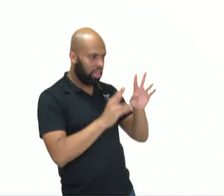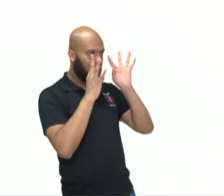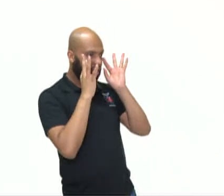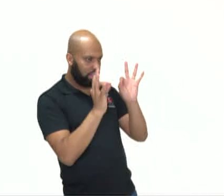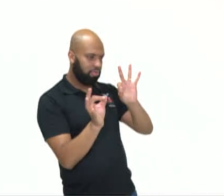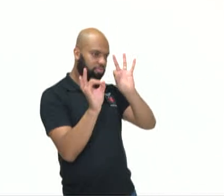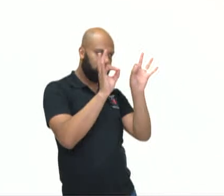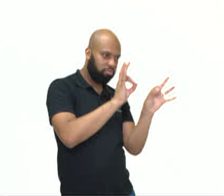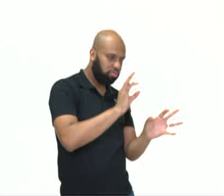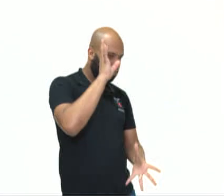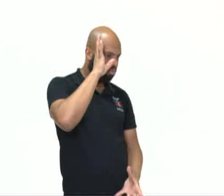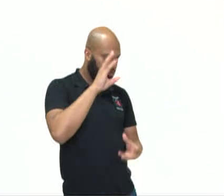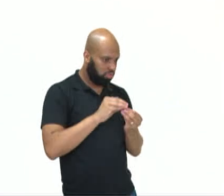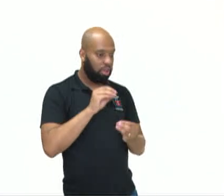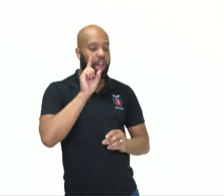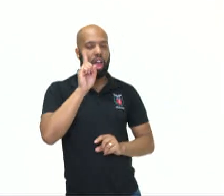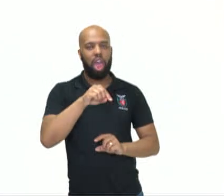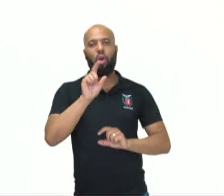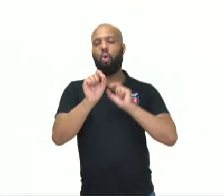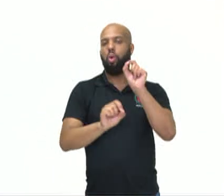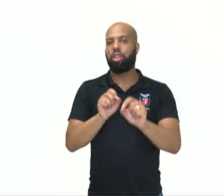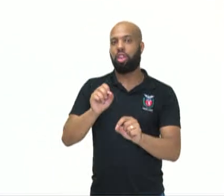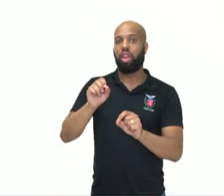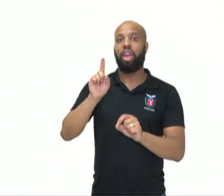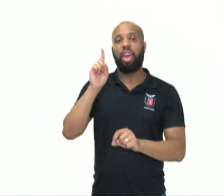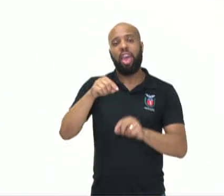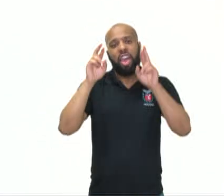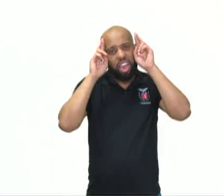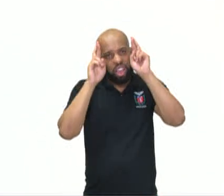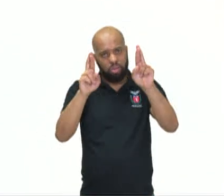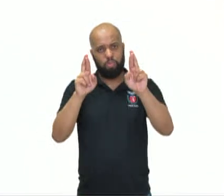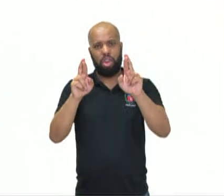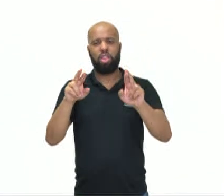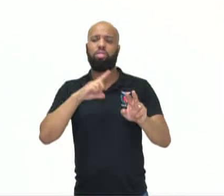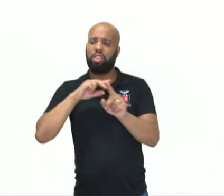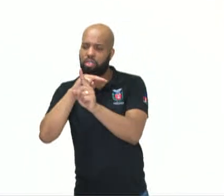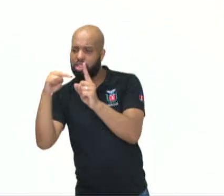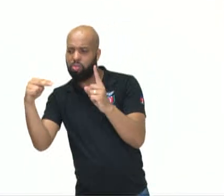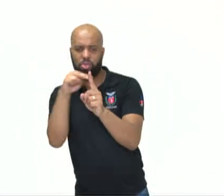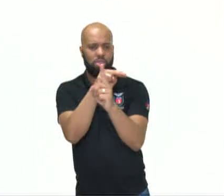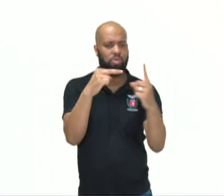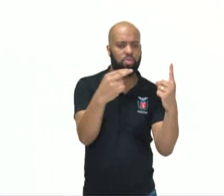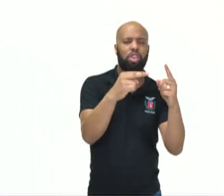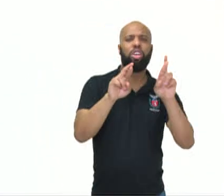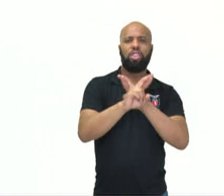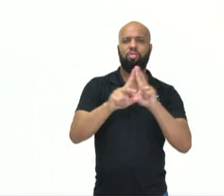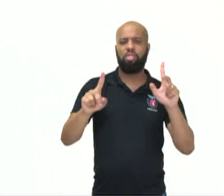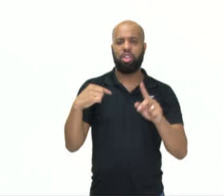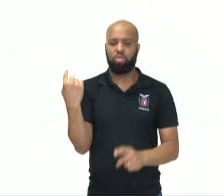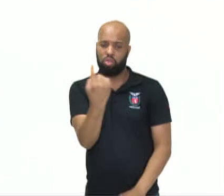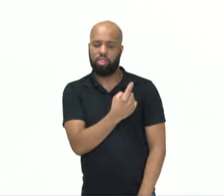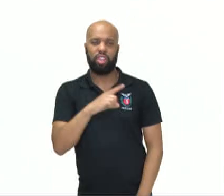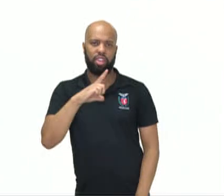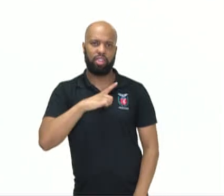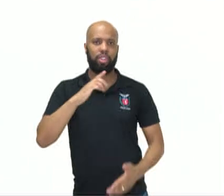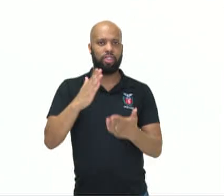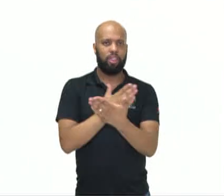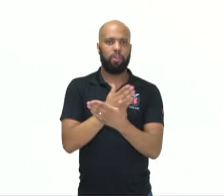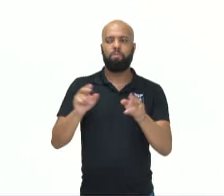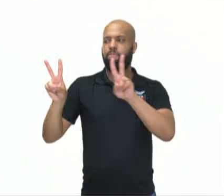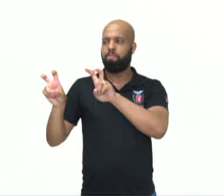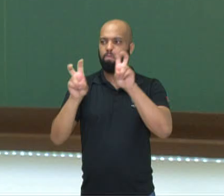mais cuidadosa e respeitosa em relação ao outro e os diferentes pontos de vista que podemos ter de um